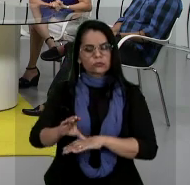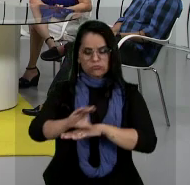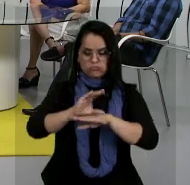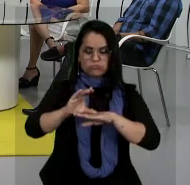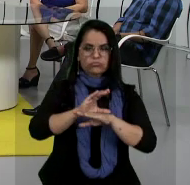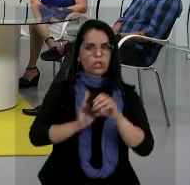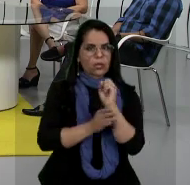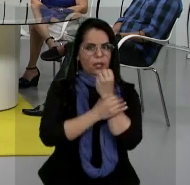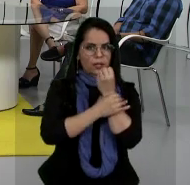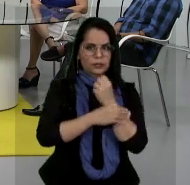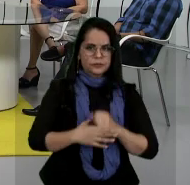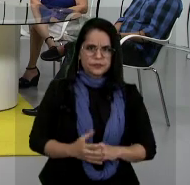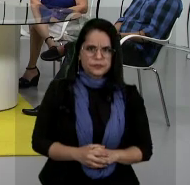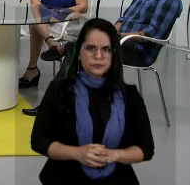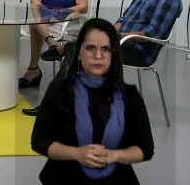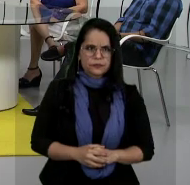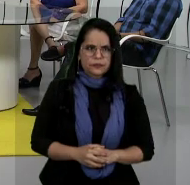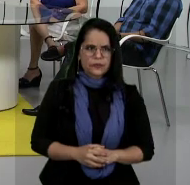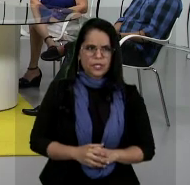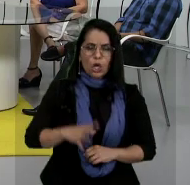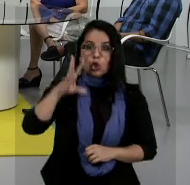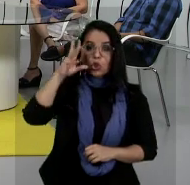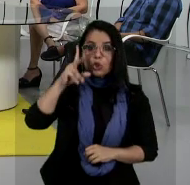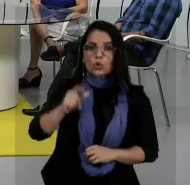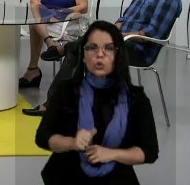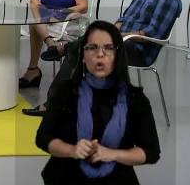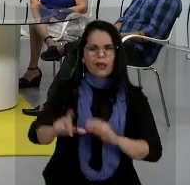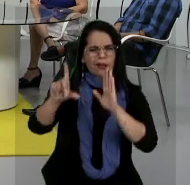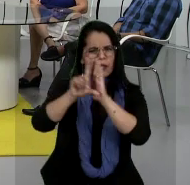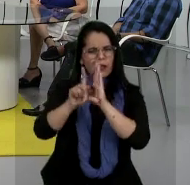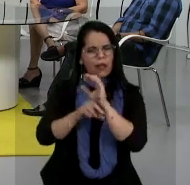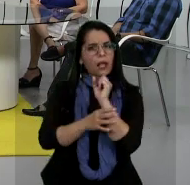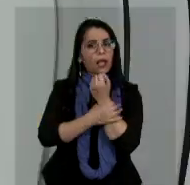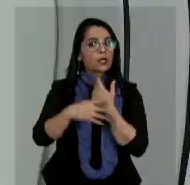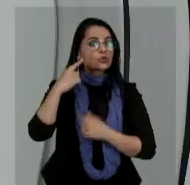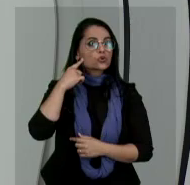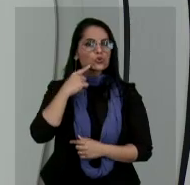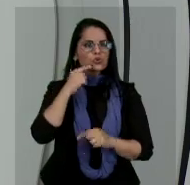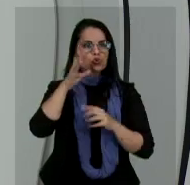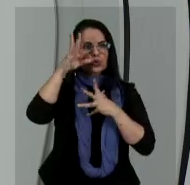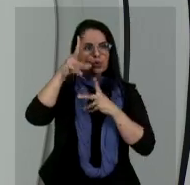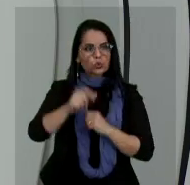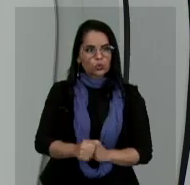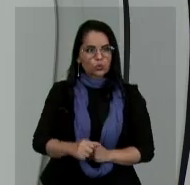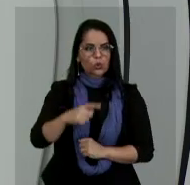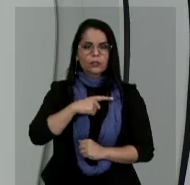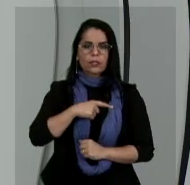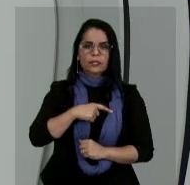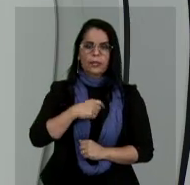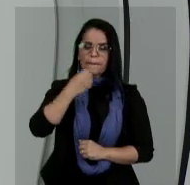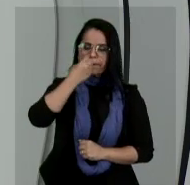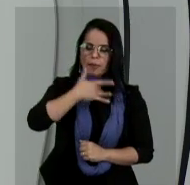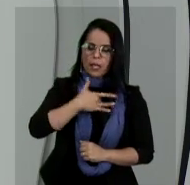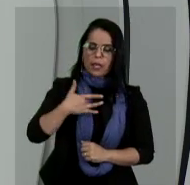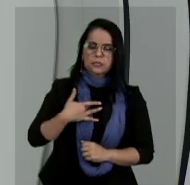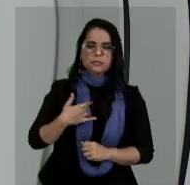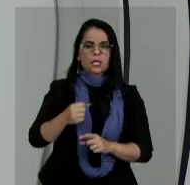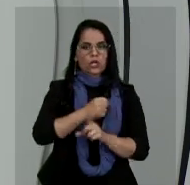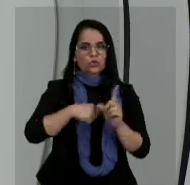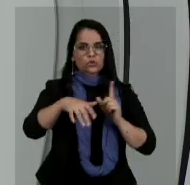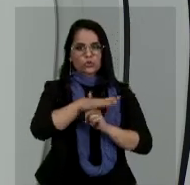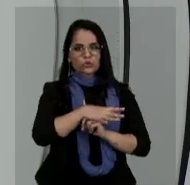Federal. Então, toda essa legislação, ela garante ao surdo tudo que propicia o bem-estar pessoal,